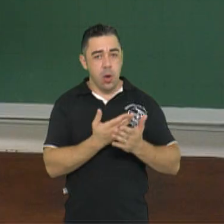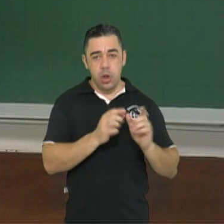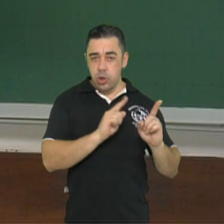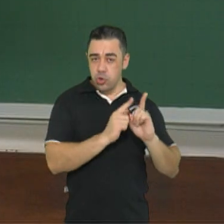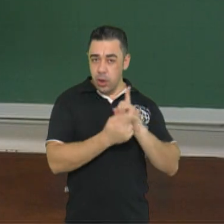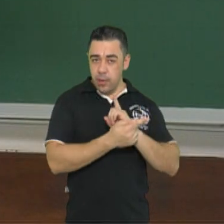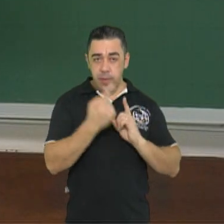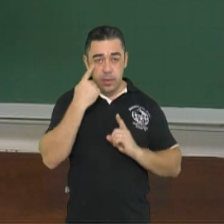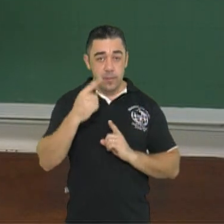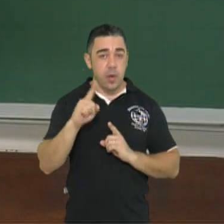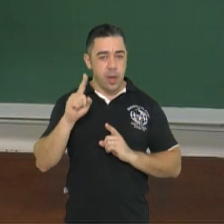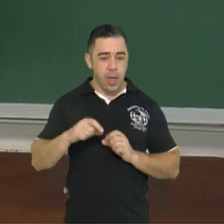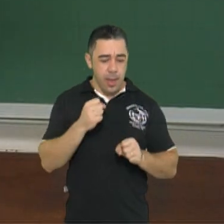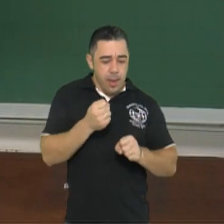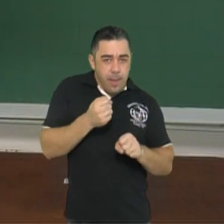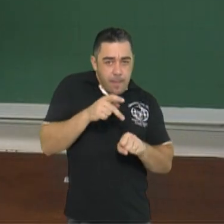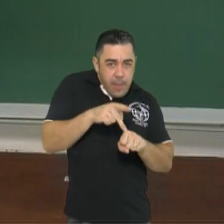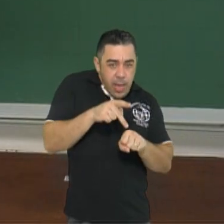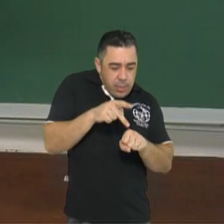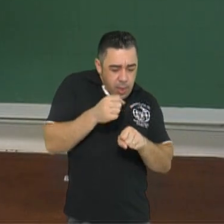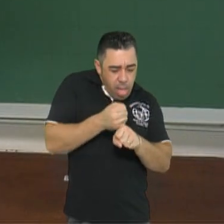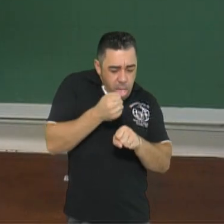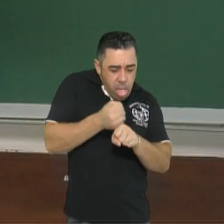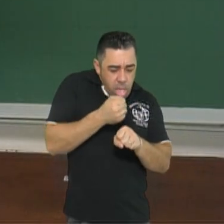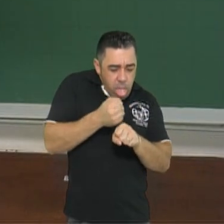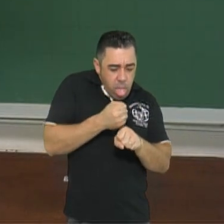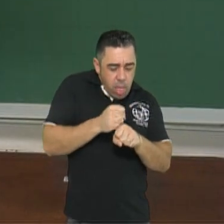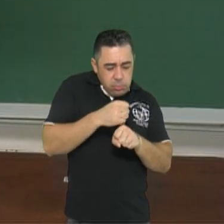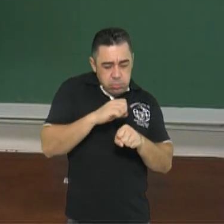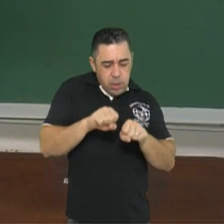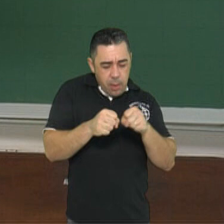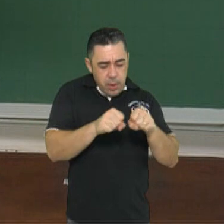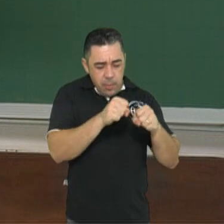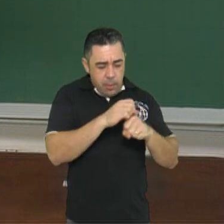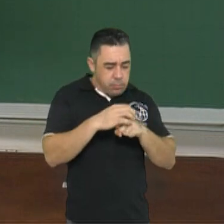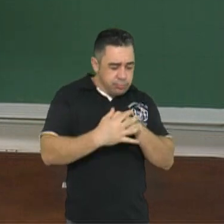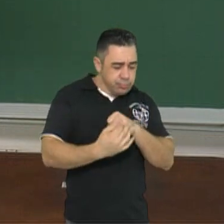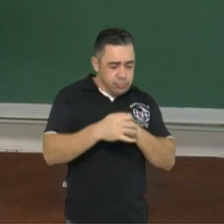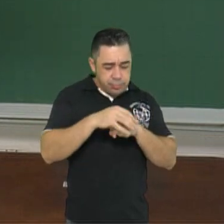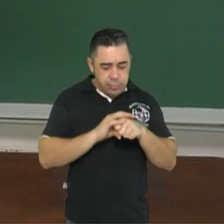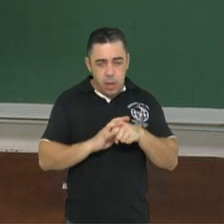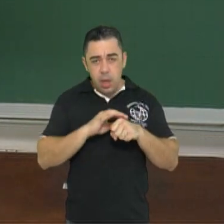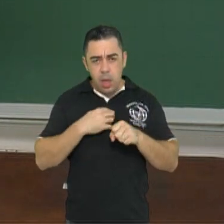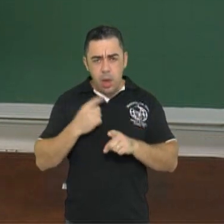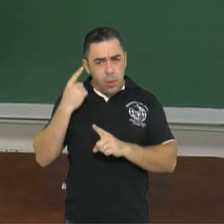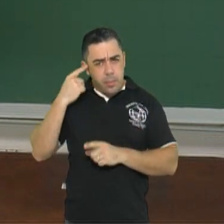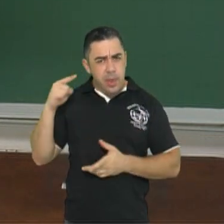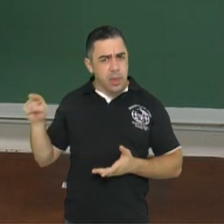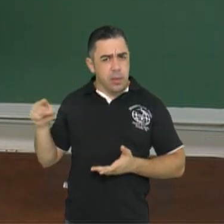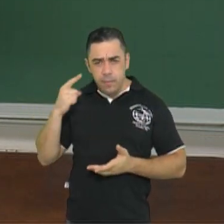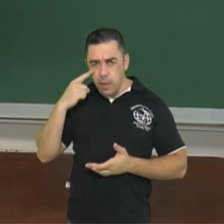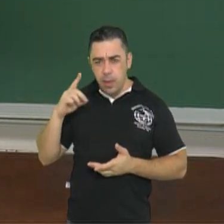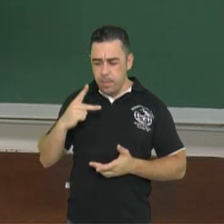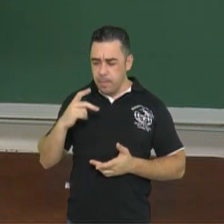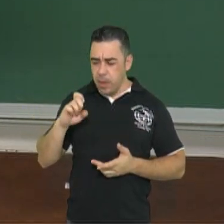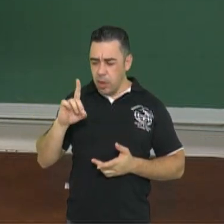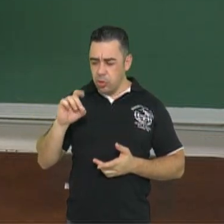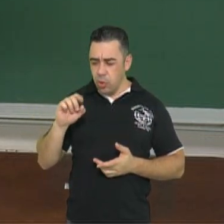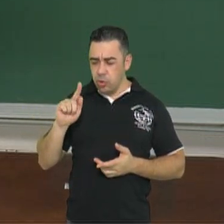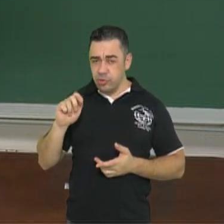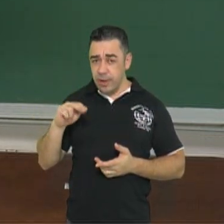então, é esse processo de desgaste da rocha. Ah, professora, enquanto você falou aí, eu fui pesquisar e achei que era pedogênese, não é